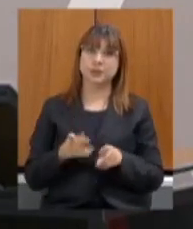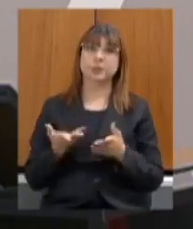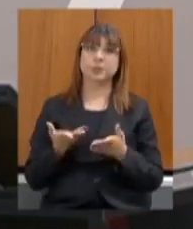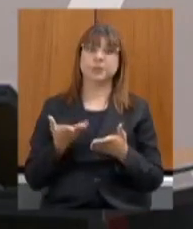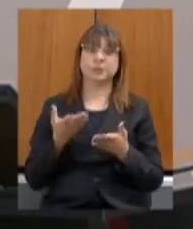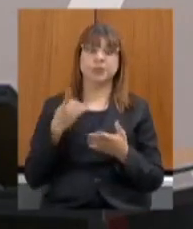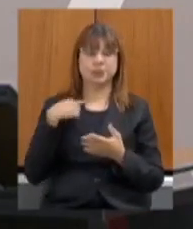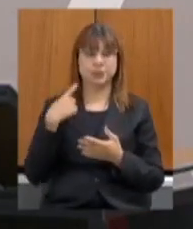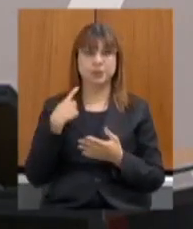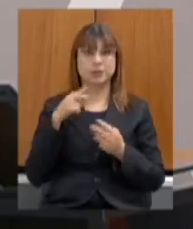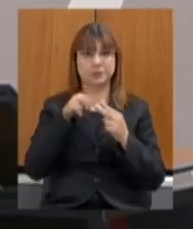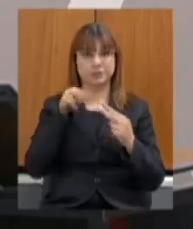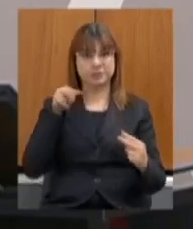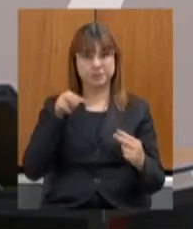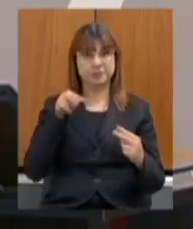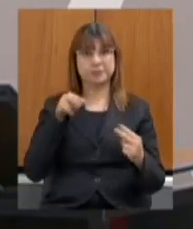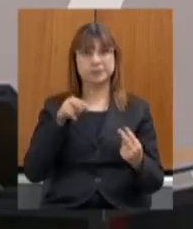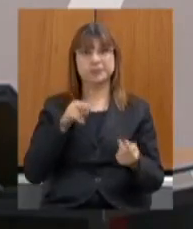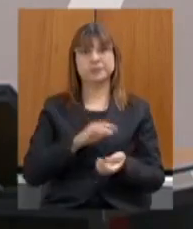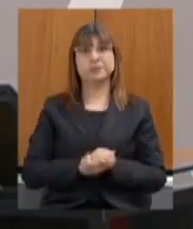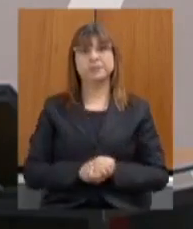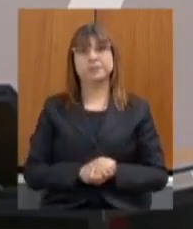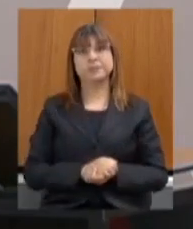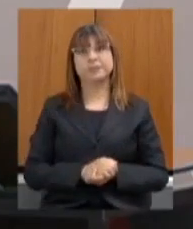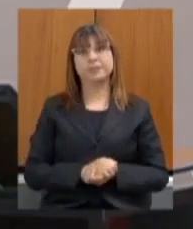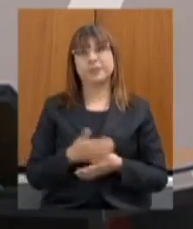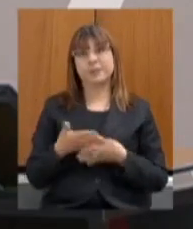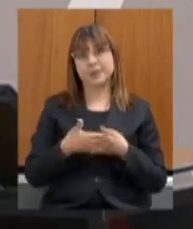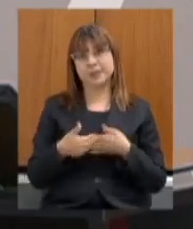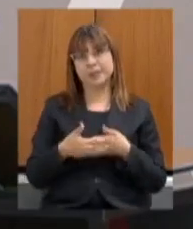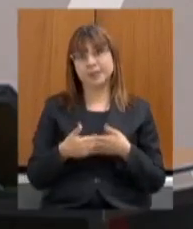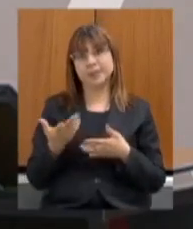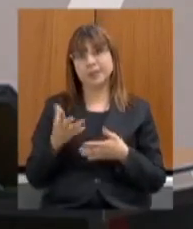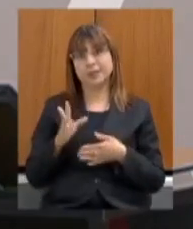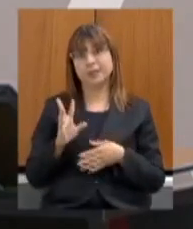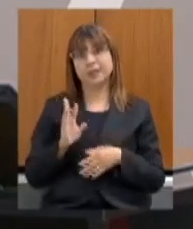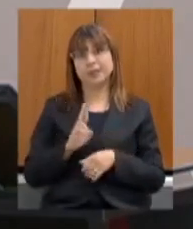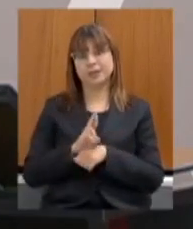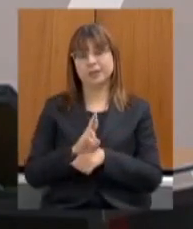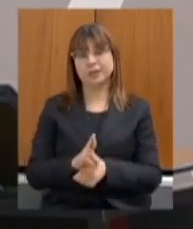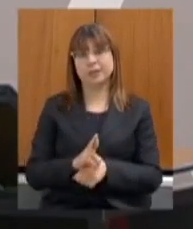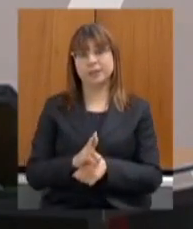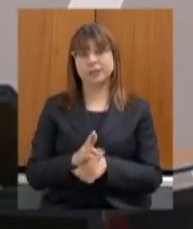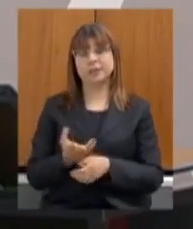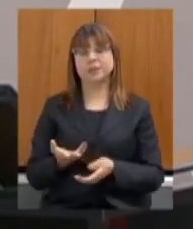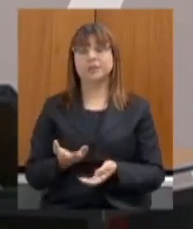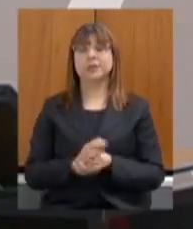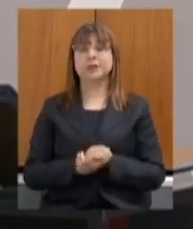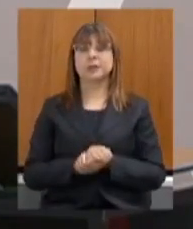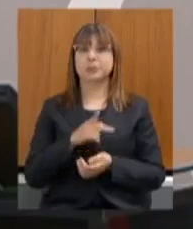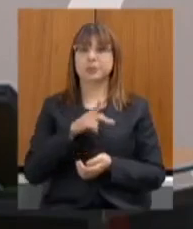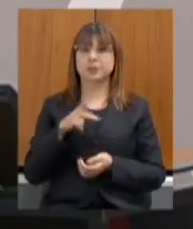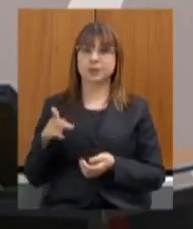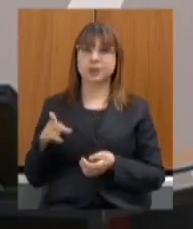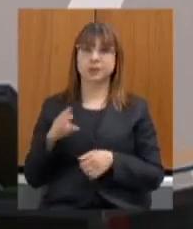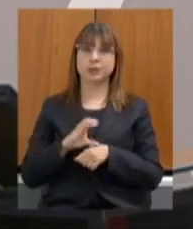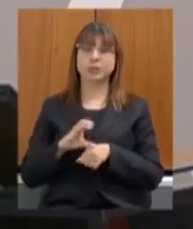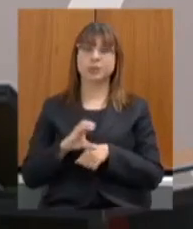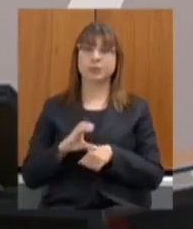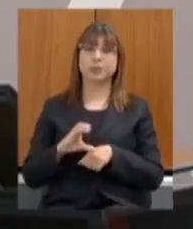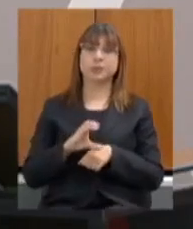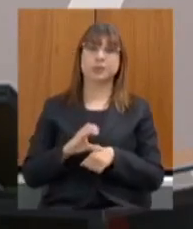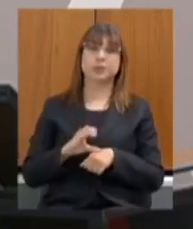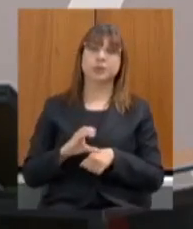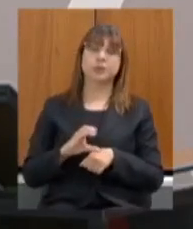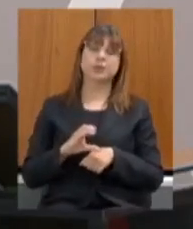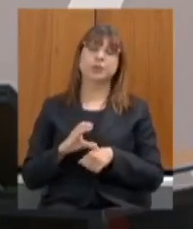remota. Eu faço de uma forma muito carinhosa no nome do nosso presidente da Comissão de Constituição e Justiça, o deputado